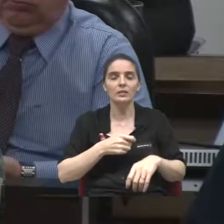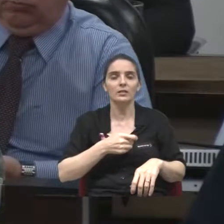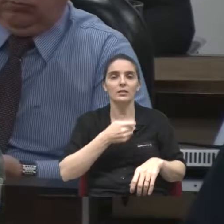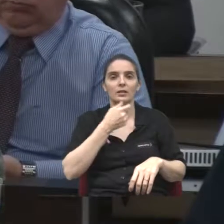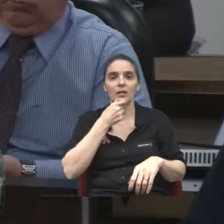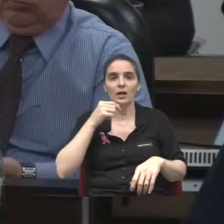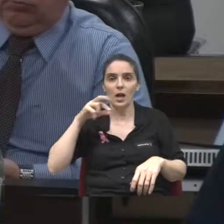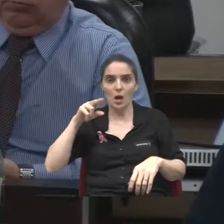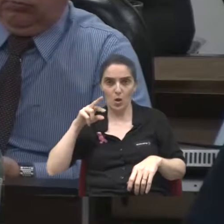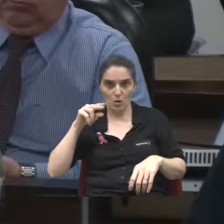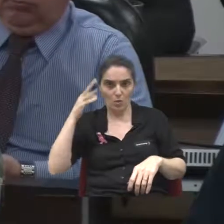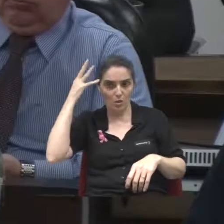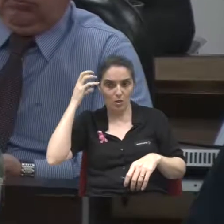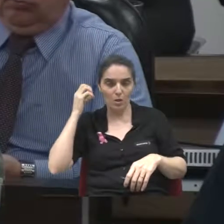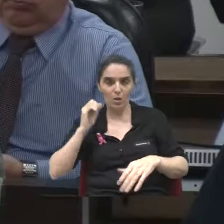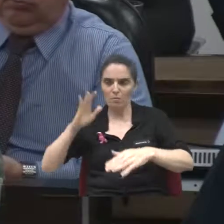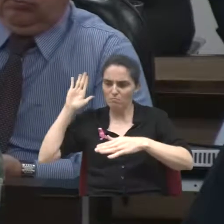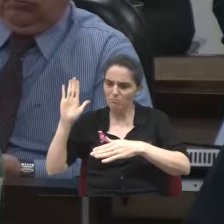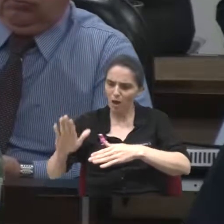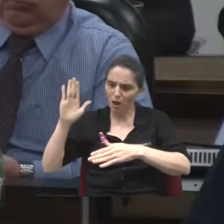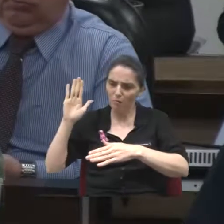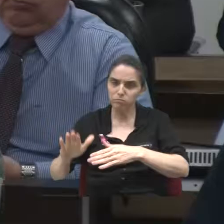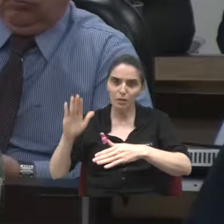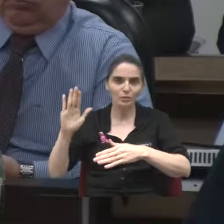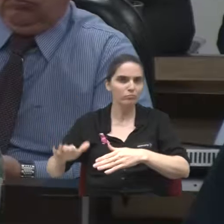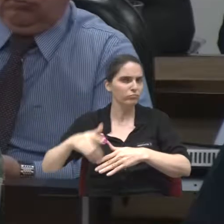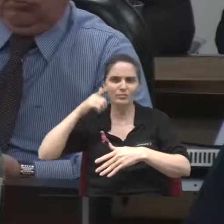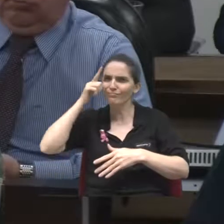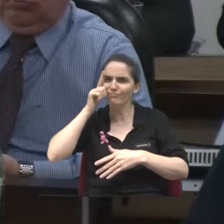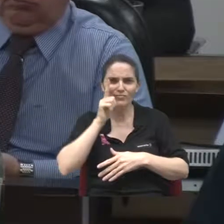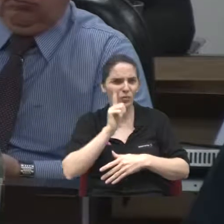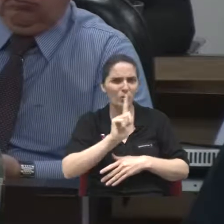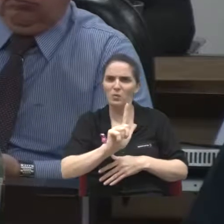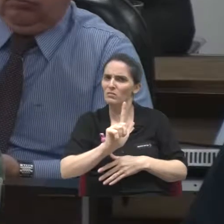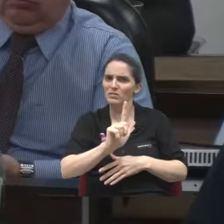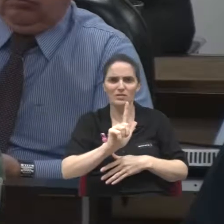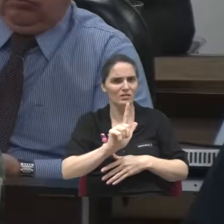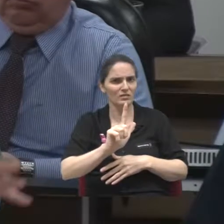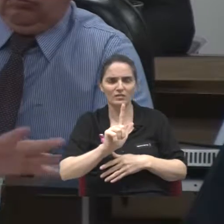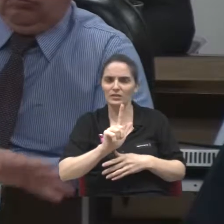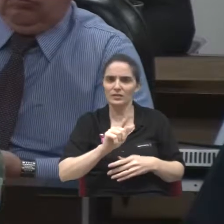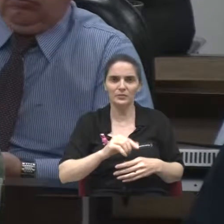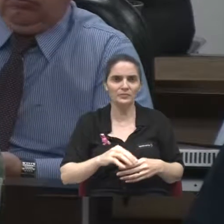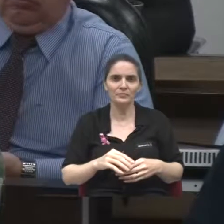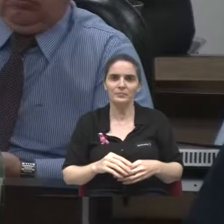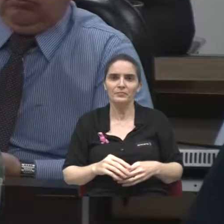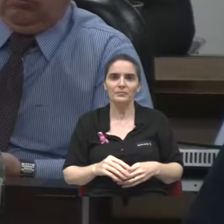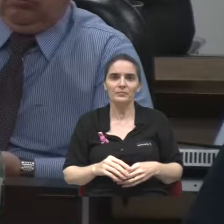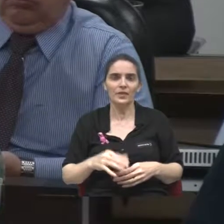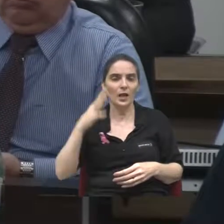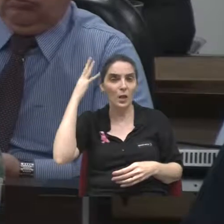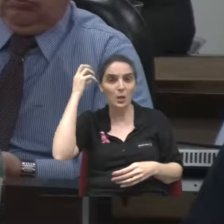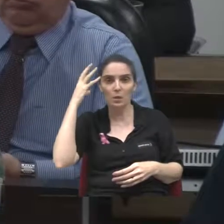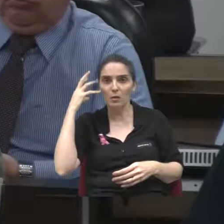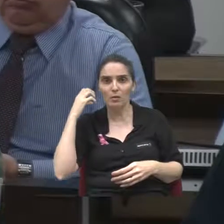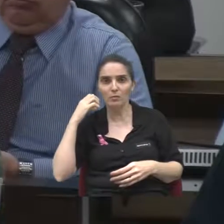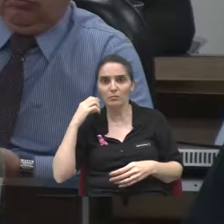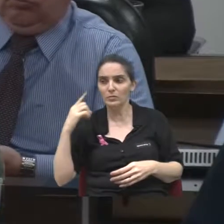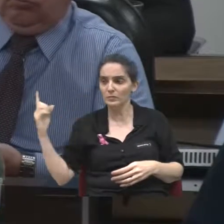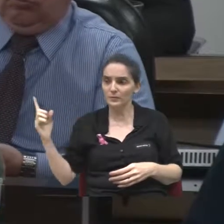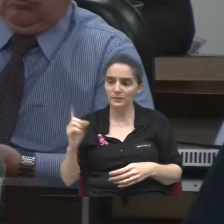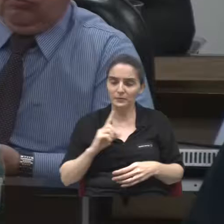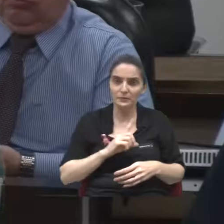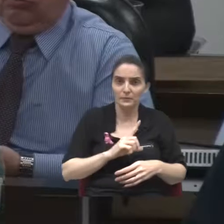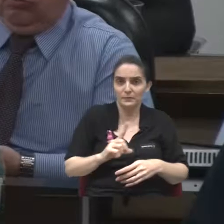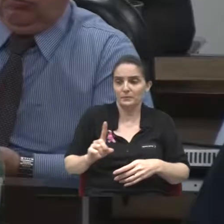nas costas, não conseguiu o resultado. Eu saí, fui ao lado dele, eu e meu